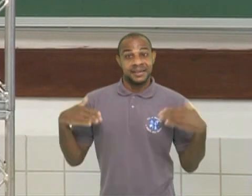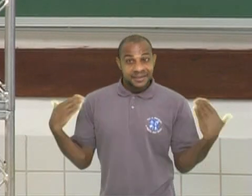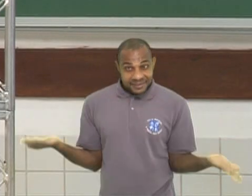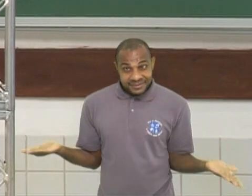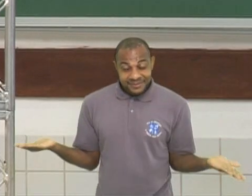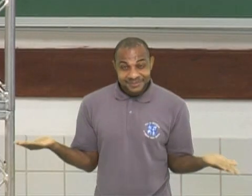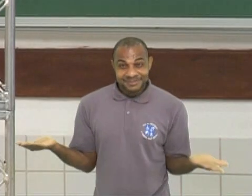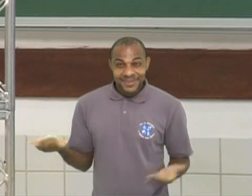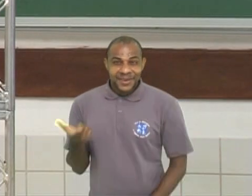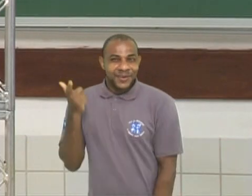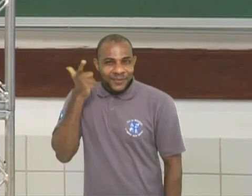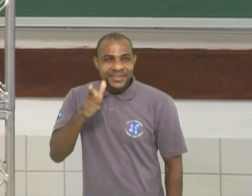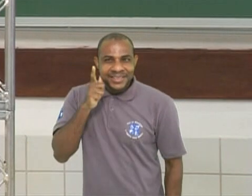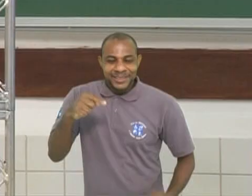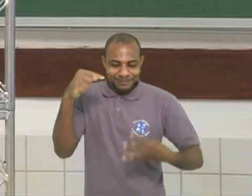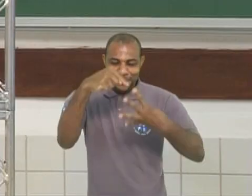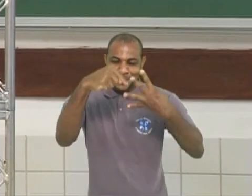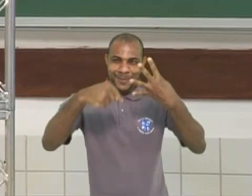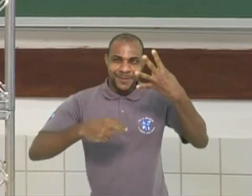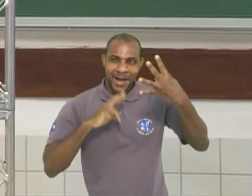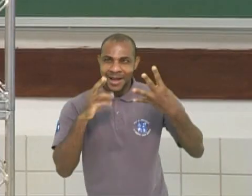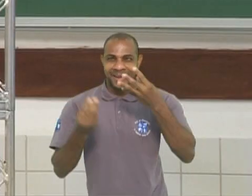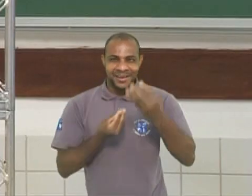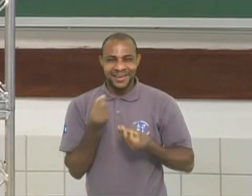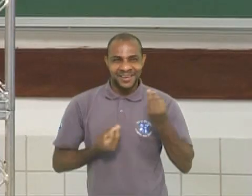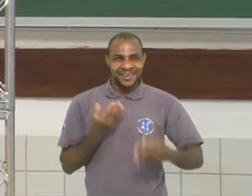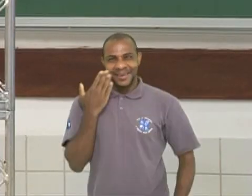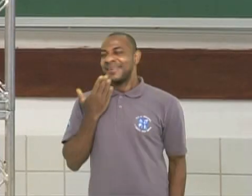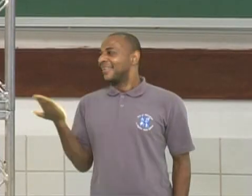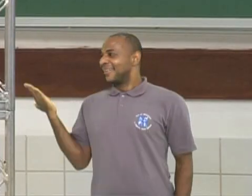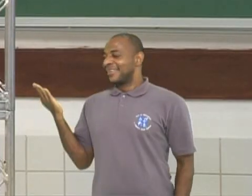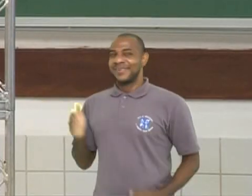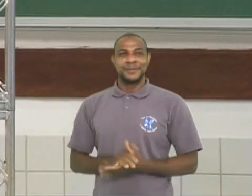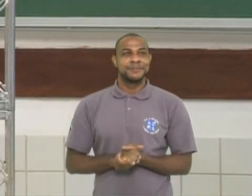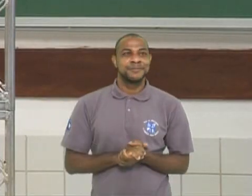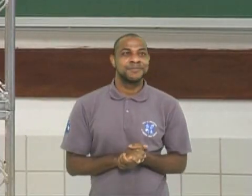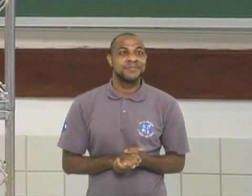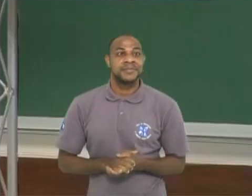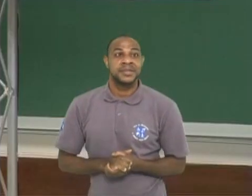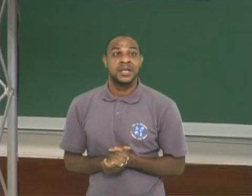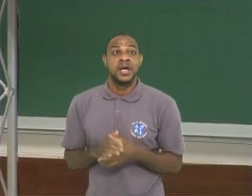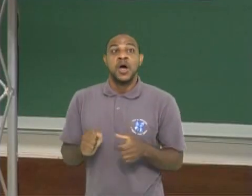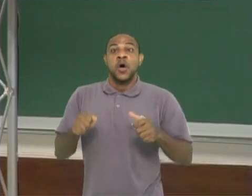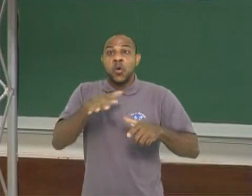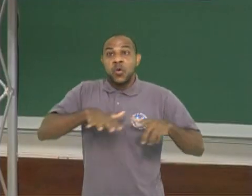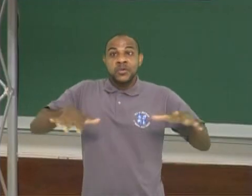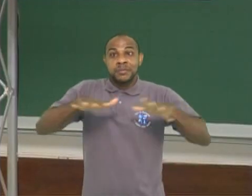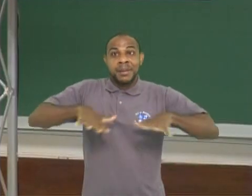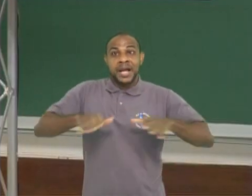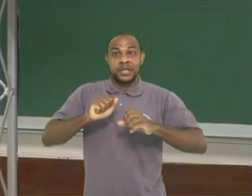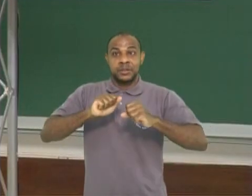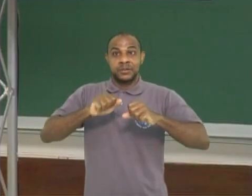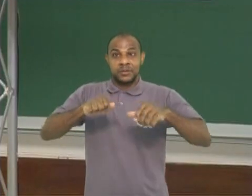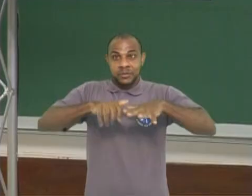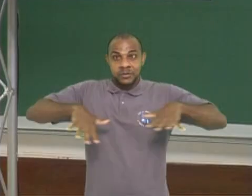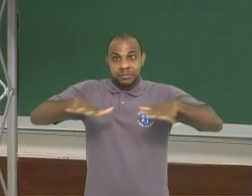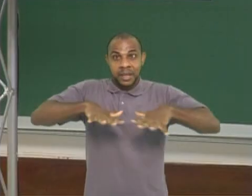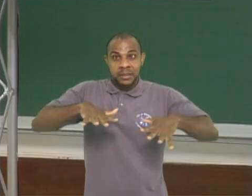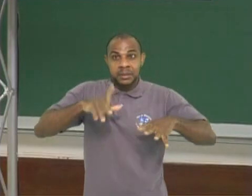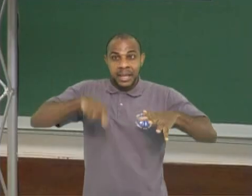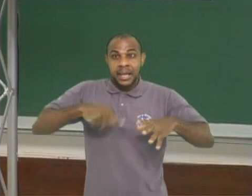Então, estudantes, conseguiram resolver a atividade? Vamos ver quem acertou? O espaço geográfico ele pode ser